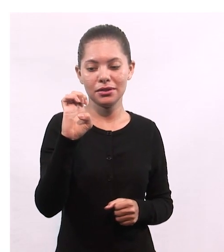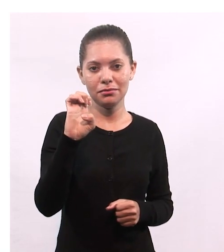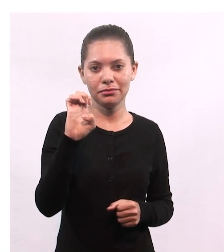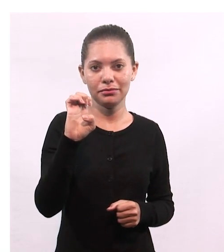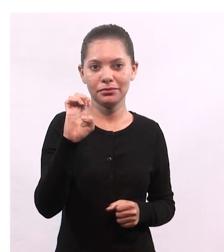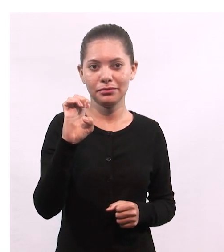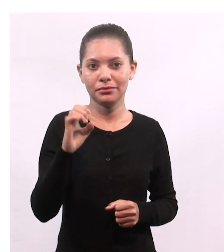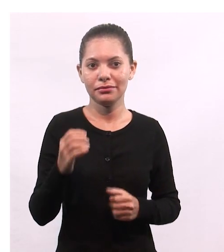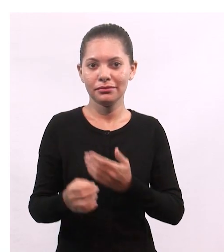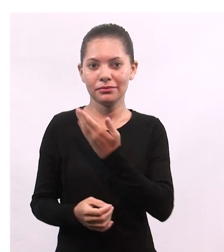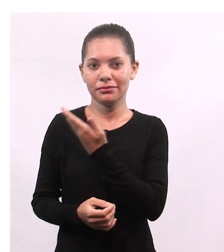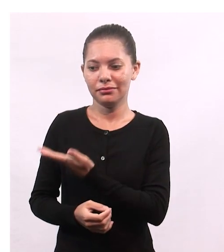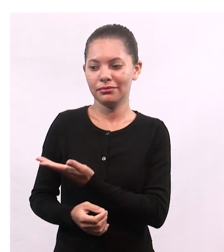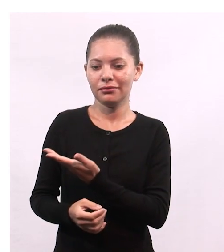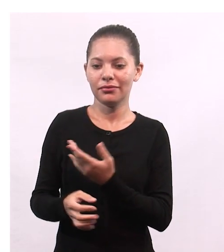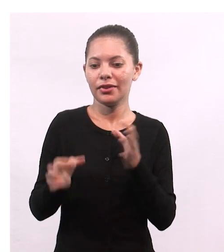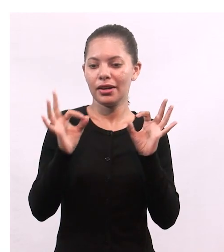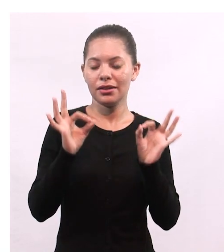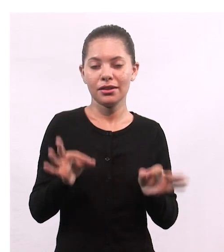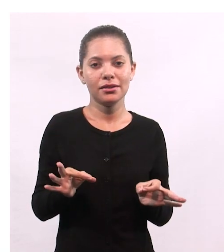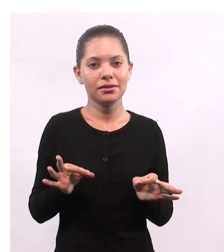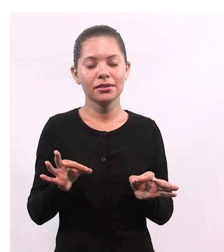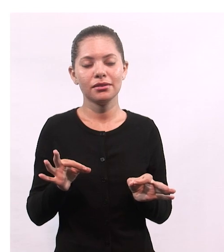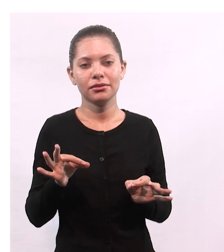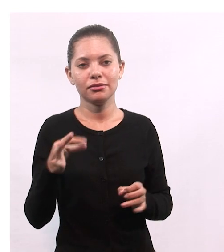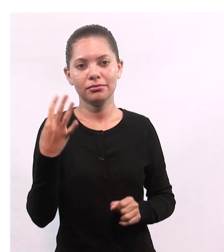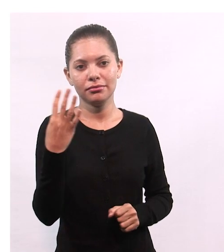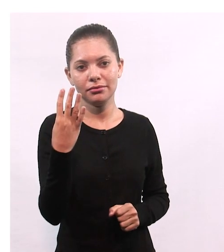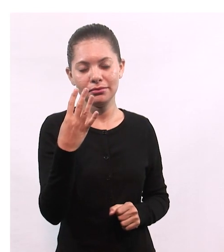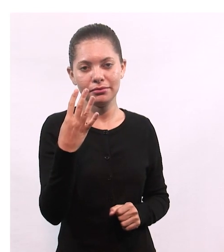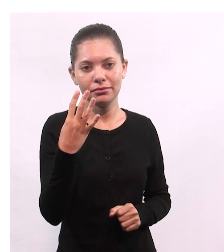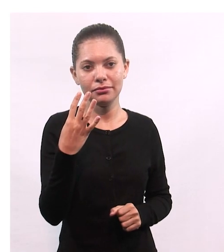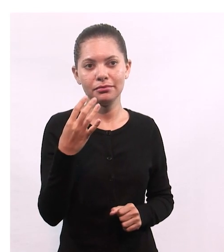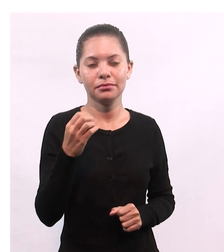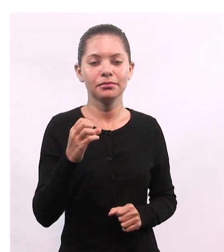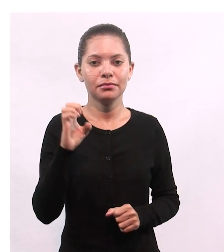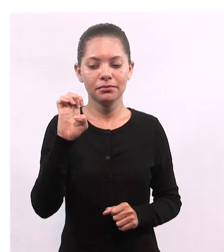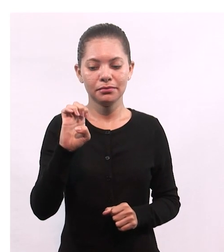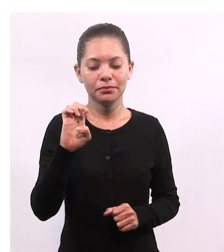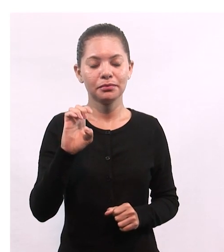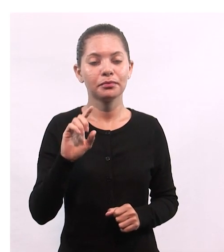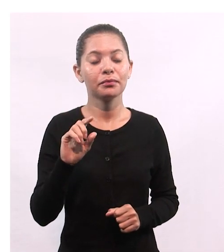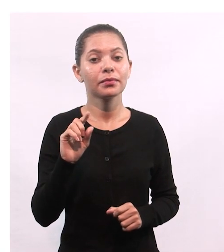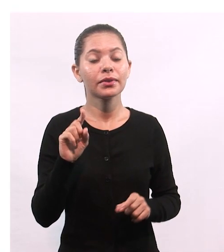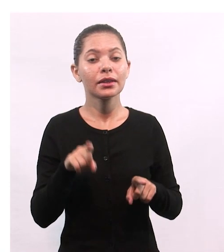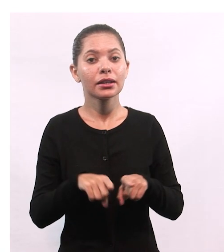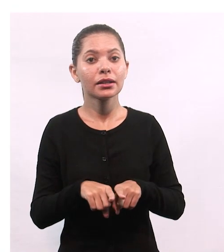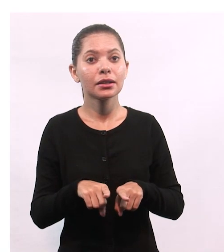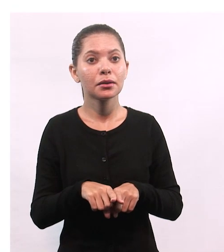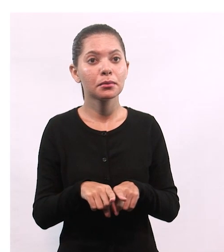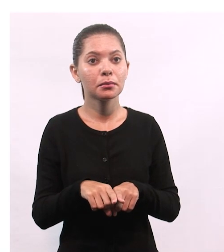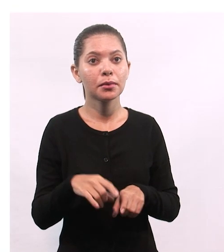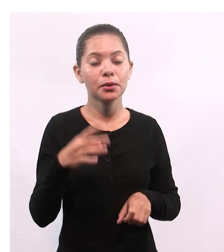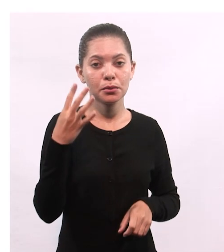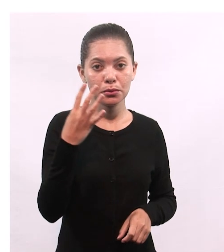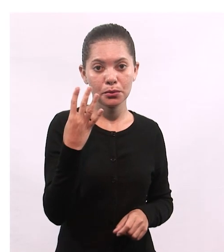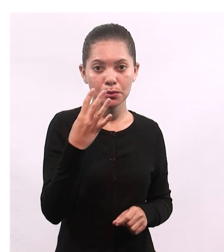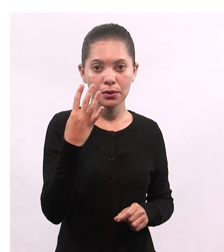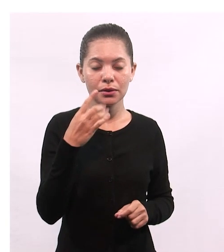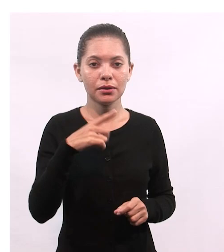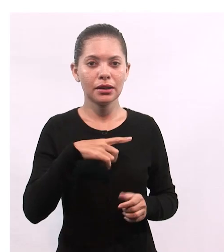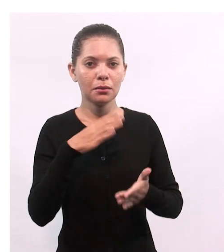quadrilátero ou quadrângulo. Então, está correto se você dizer que ela é um quadrilátero. Ainda,